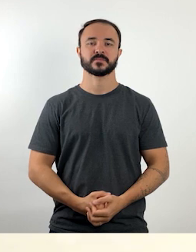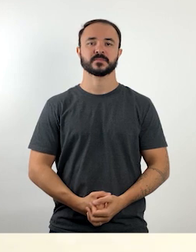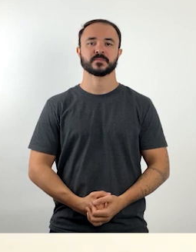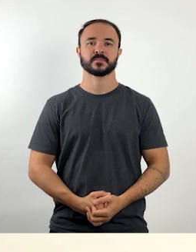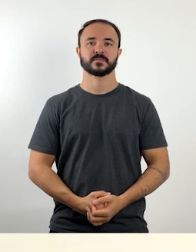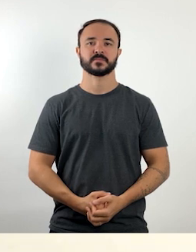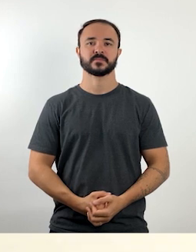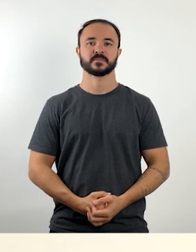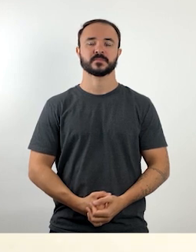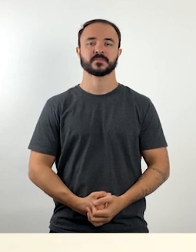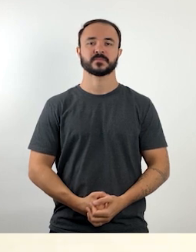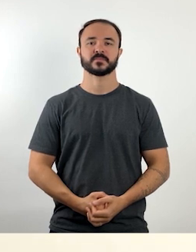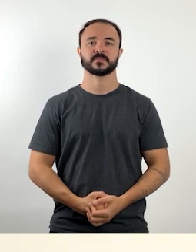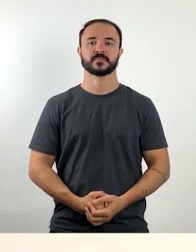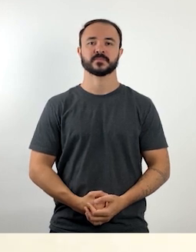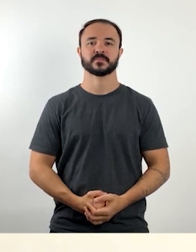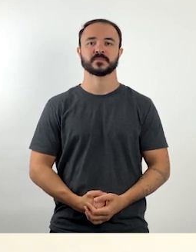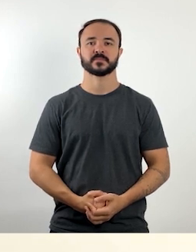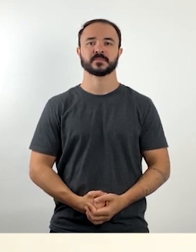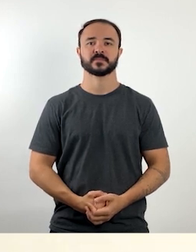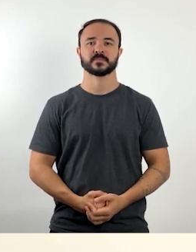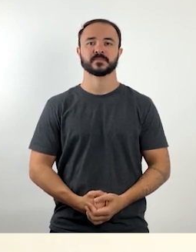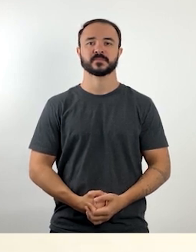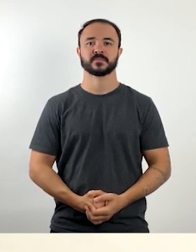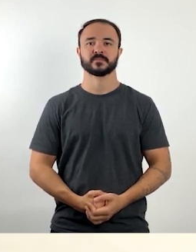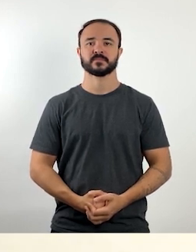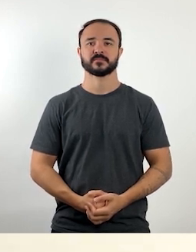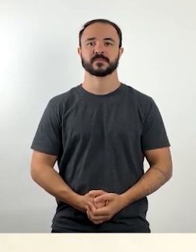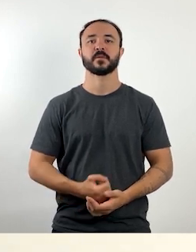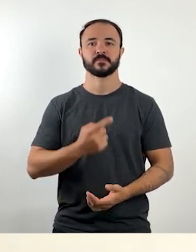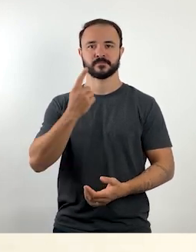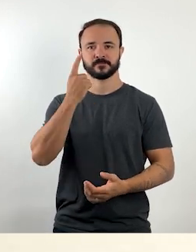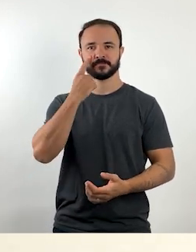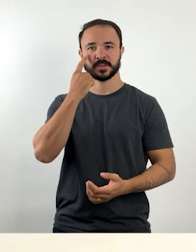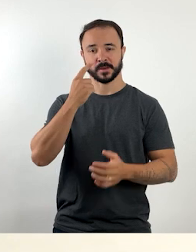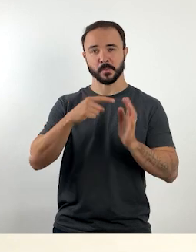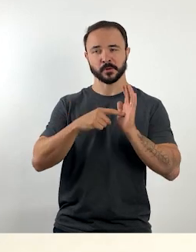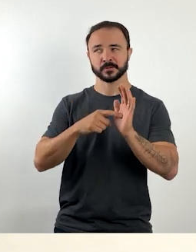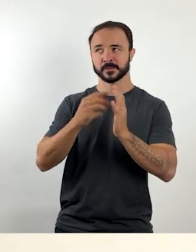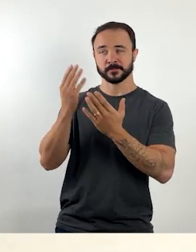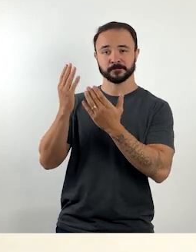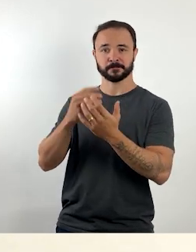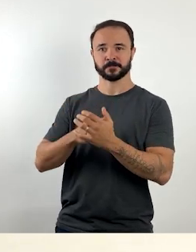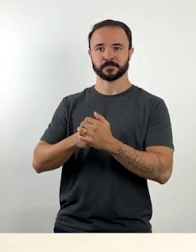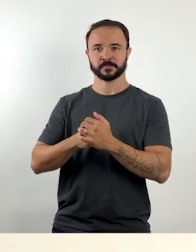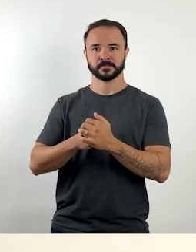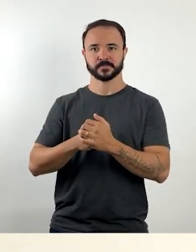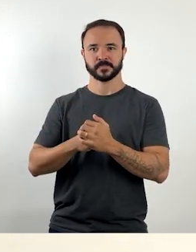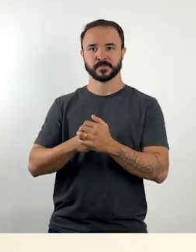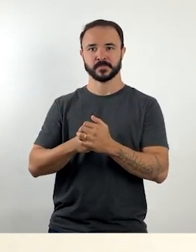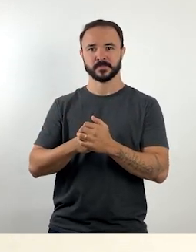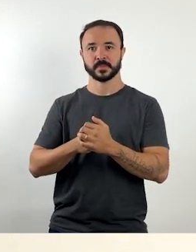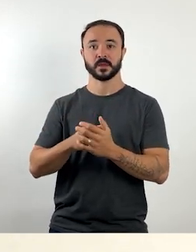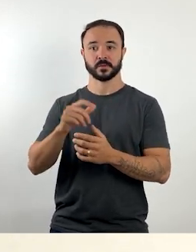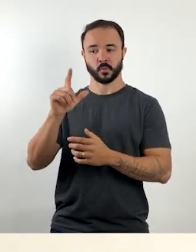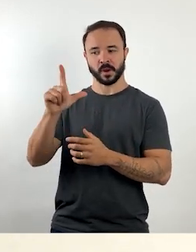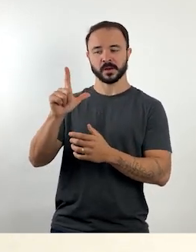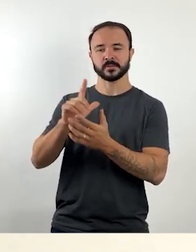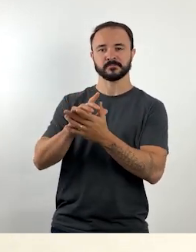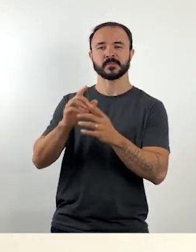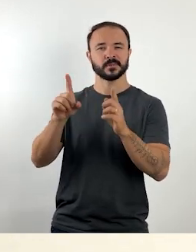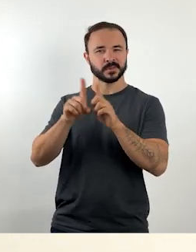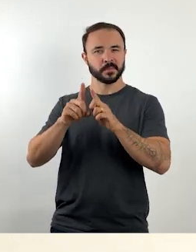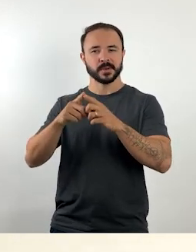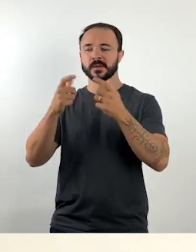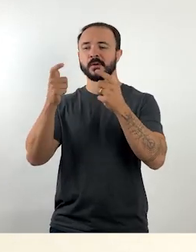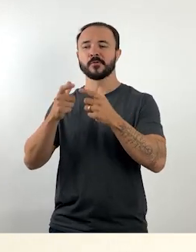e o outro aqui, dessa forma. E aí, na ponta dos L's,